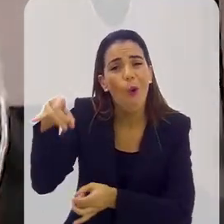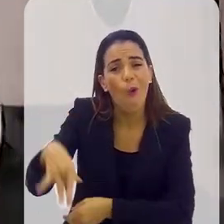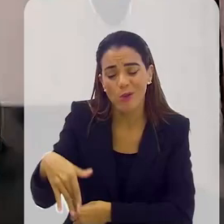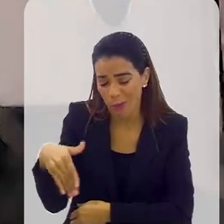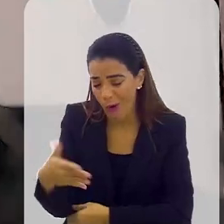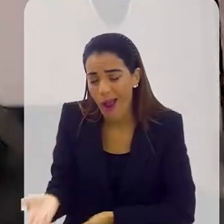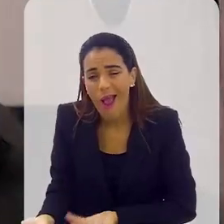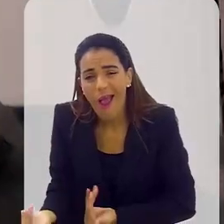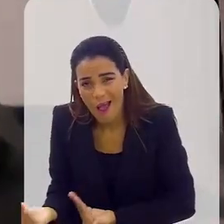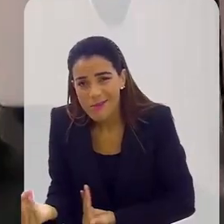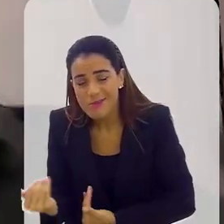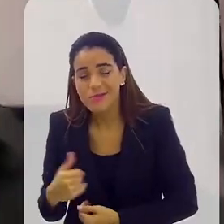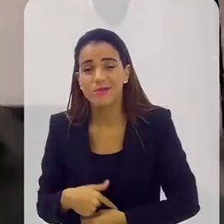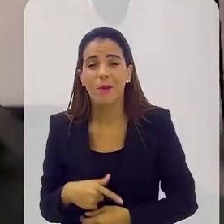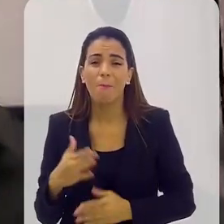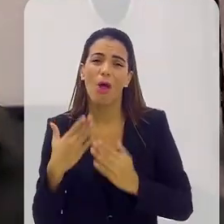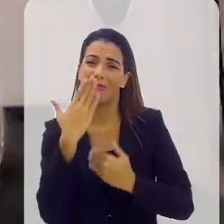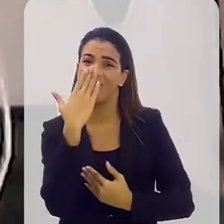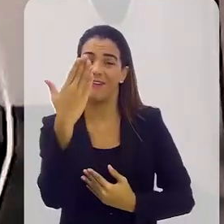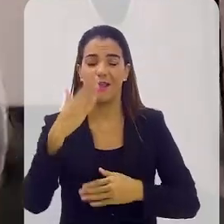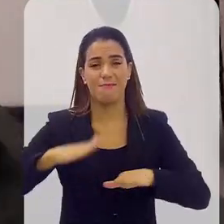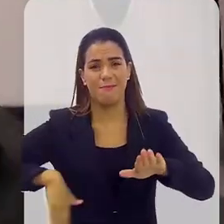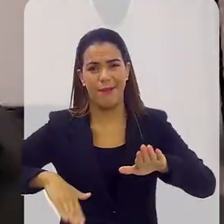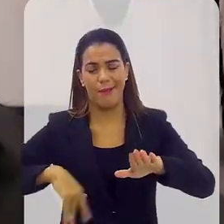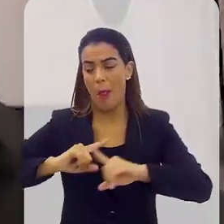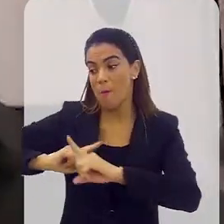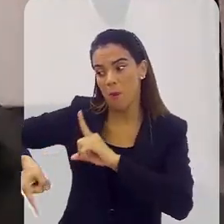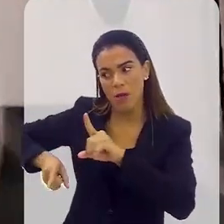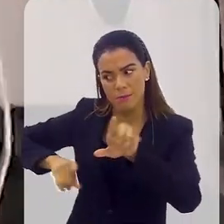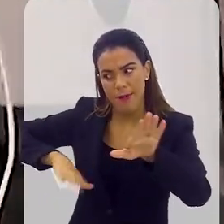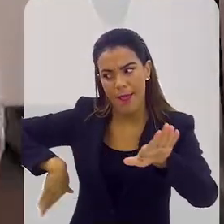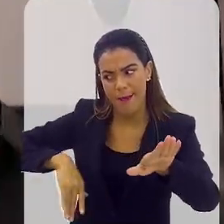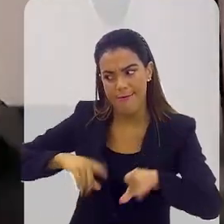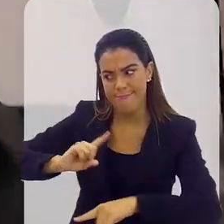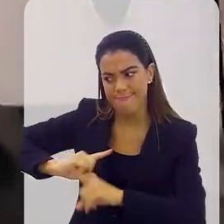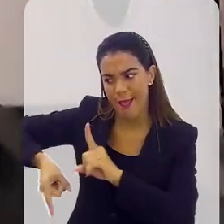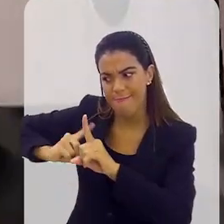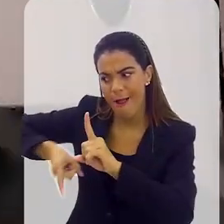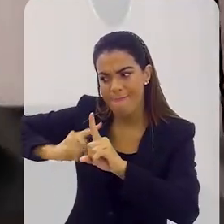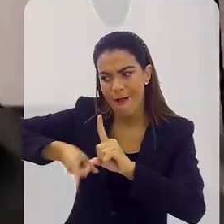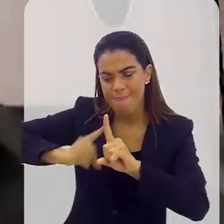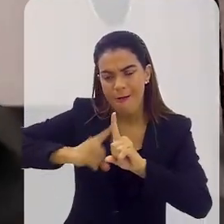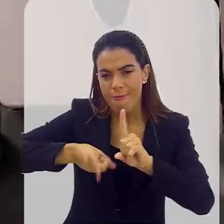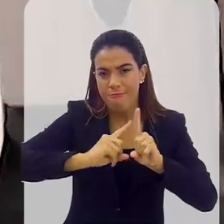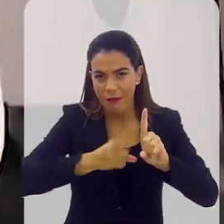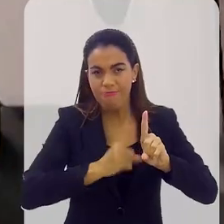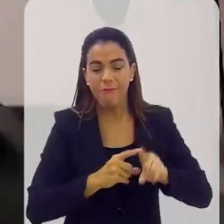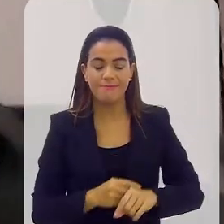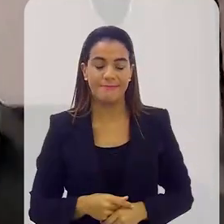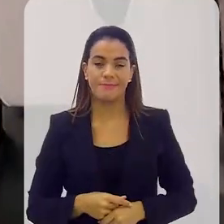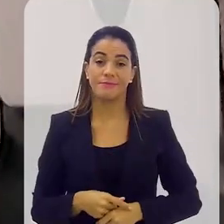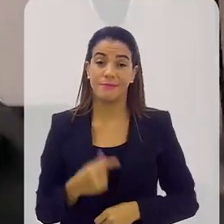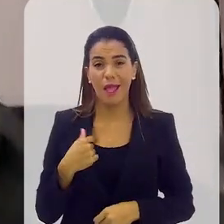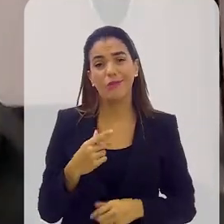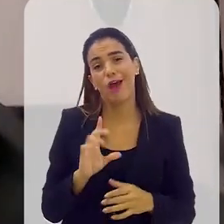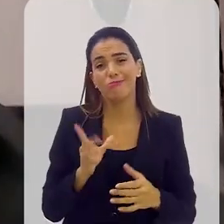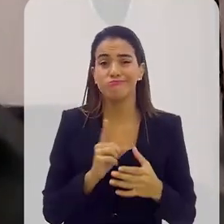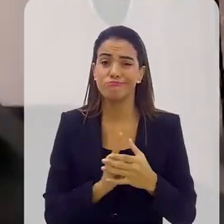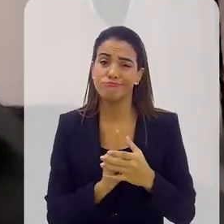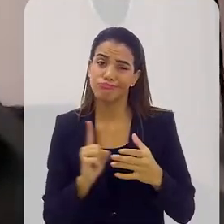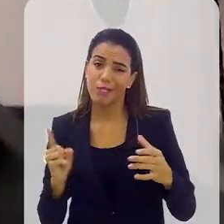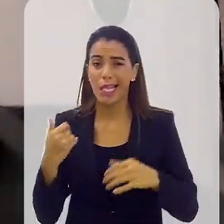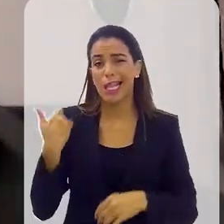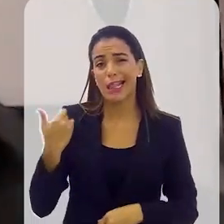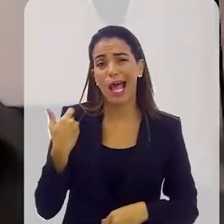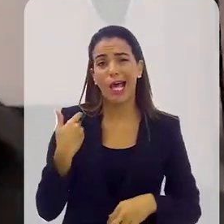no Leblon, na beira da praia, aquela coisa toda, eu não podia ir à praia, você não pode ir, não, não vai. E havia um certo distanciamento